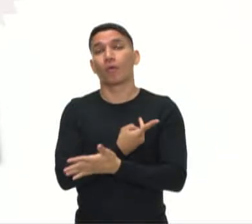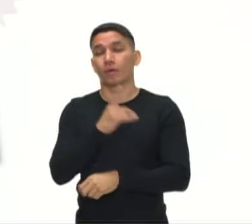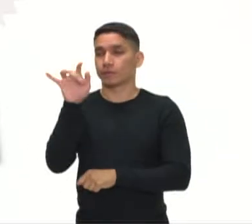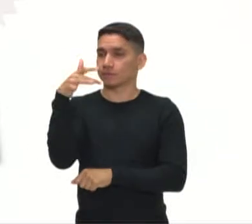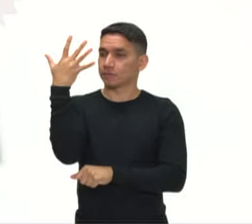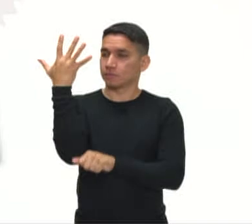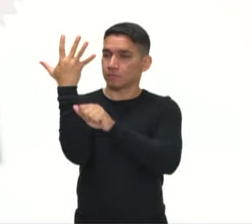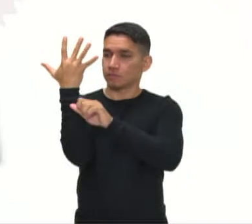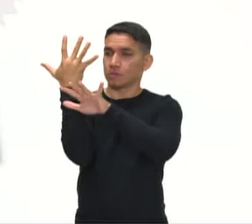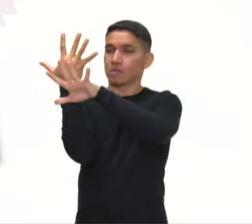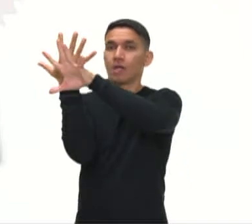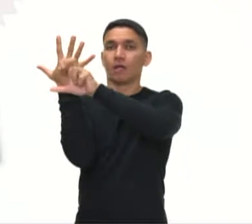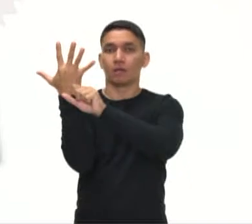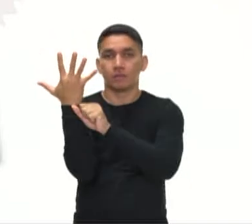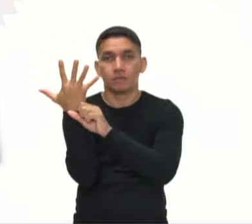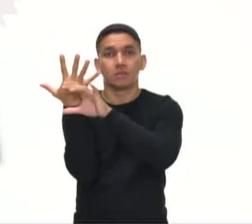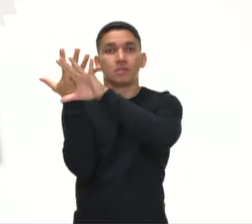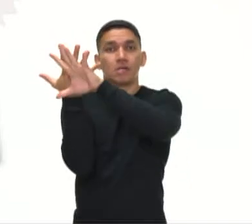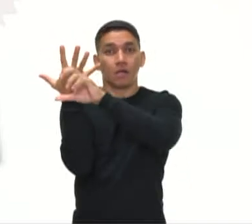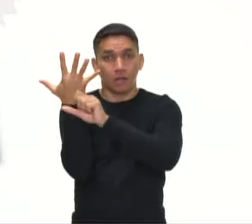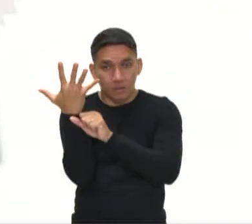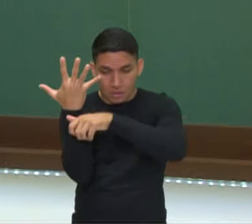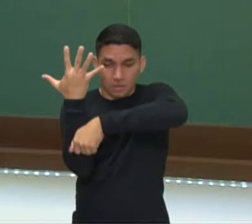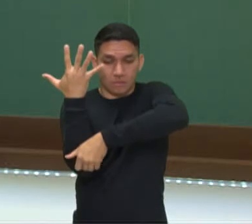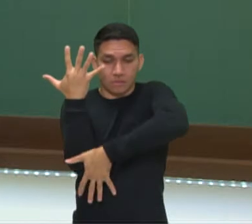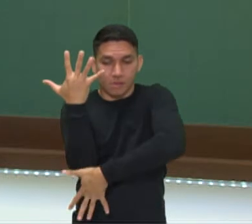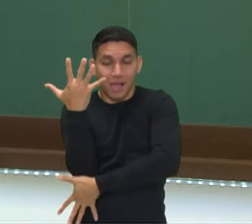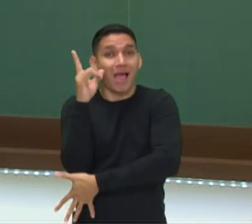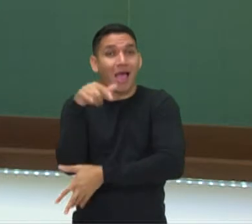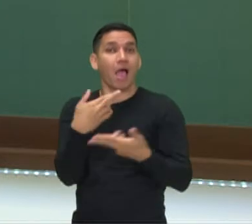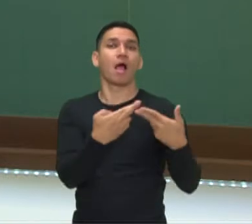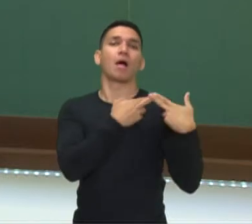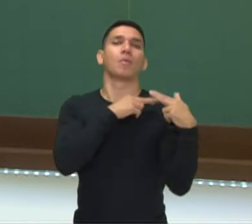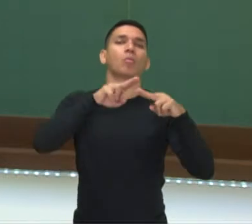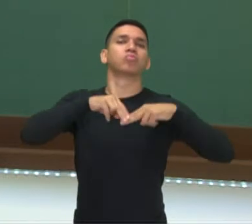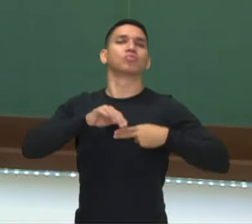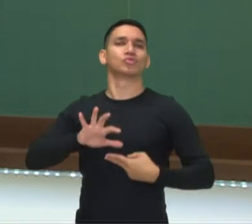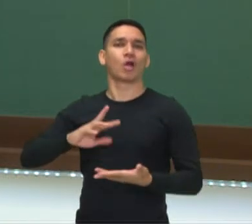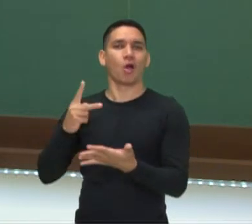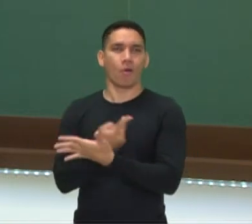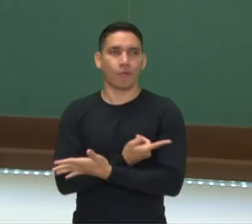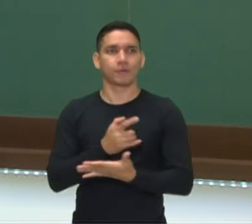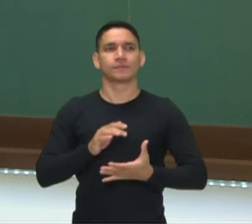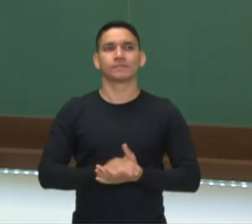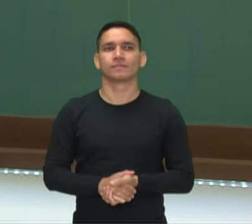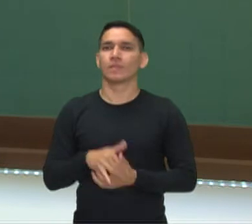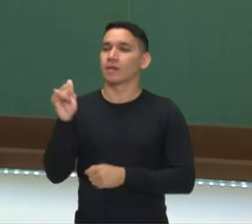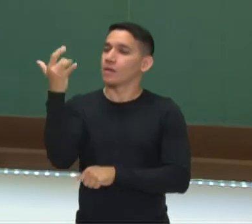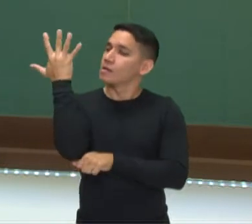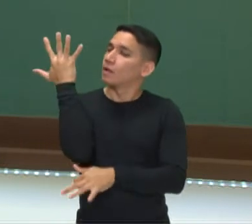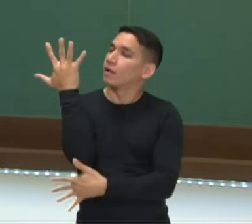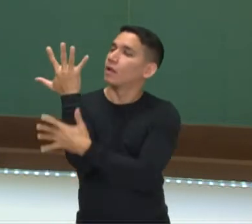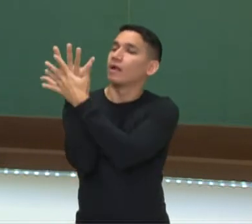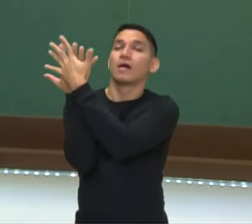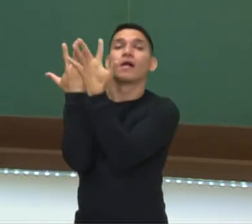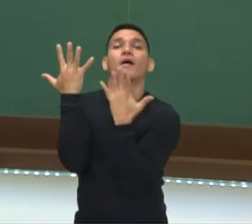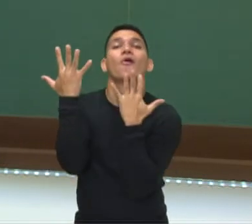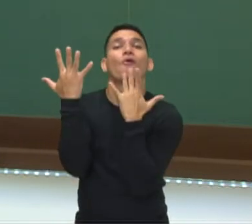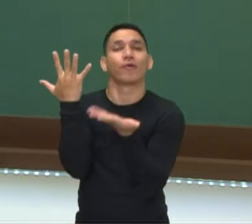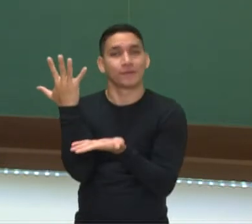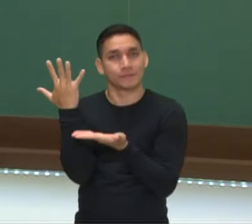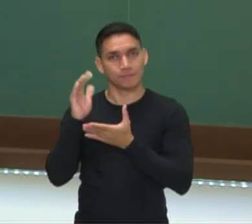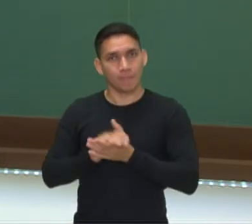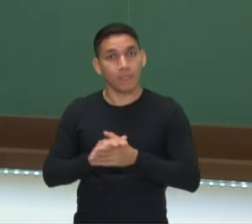e a capilaridade é que é responsável por esse fenômeno arco-íris. E se você quiser testar em casa, então, para deixá-la mais